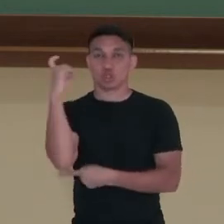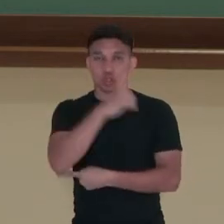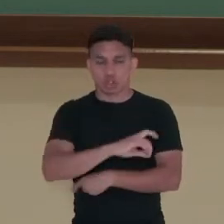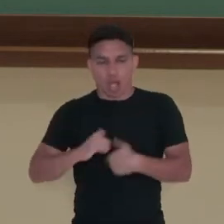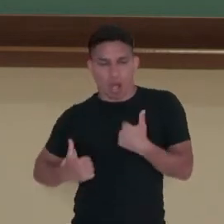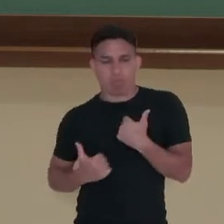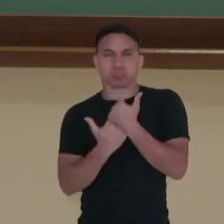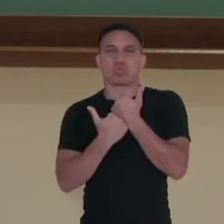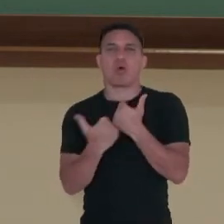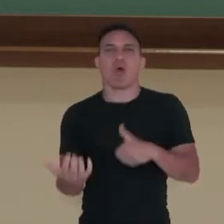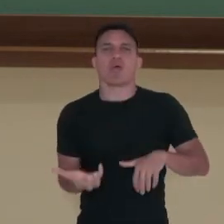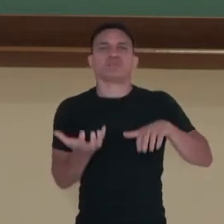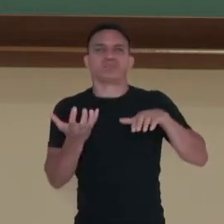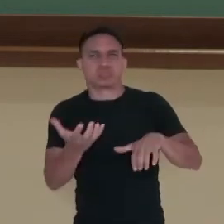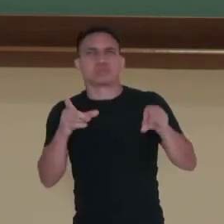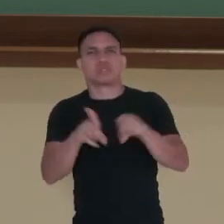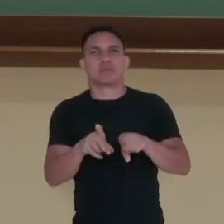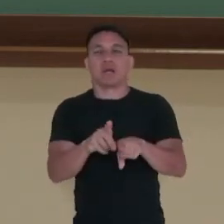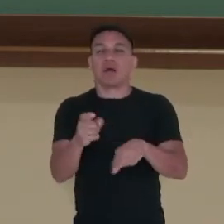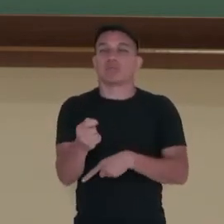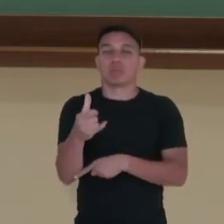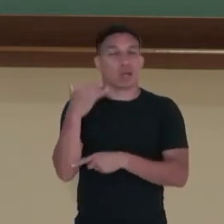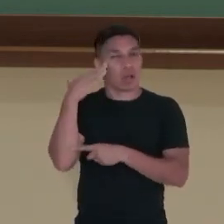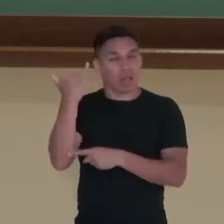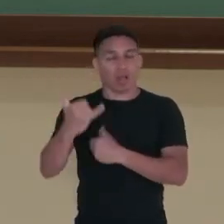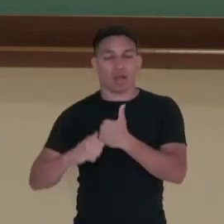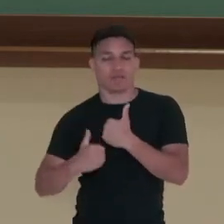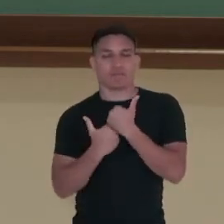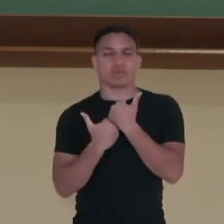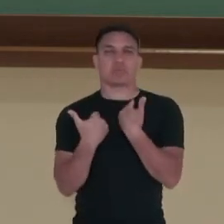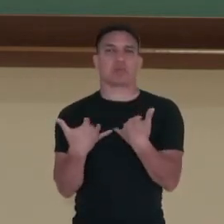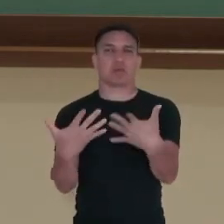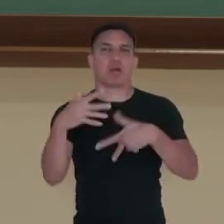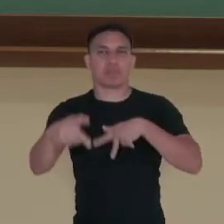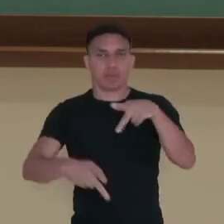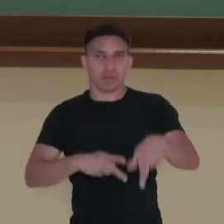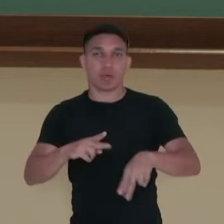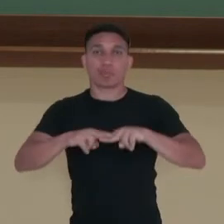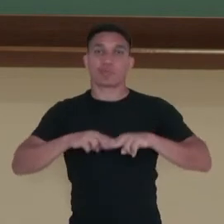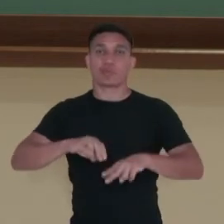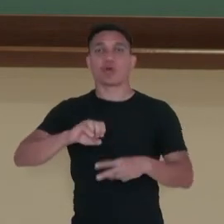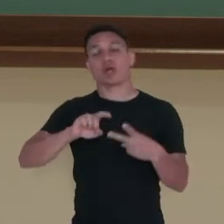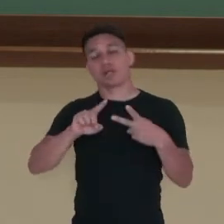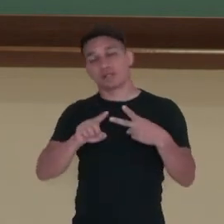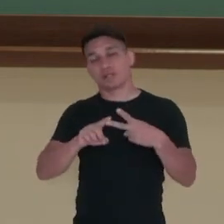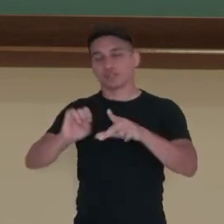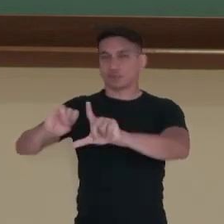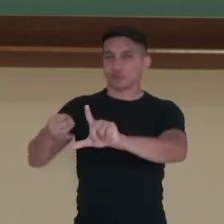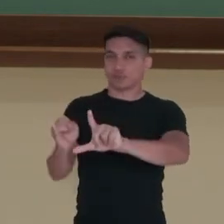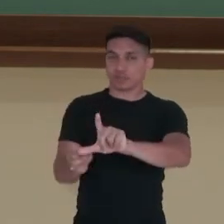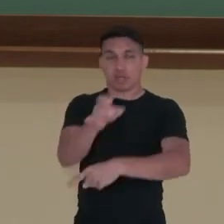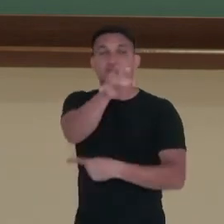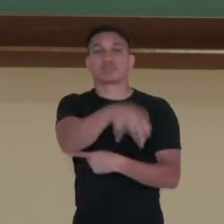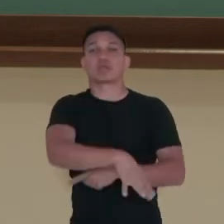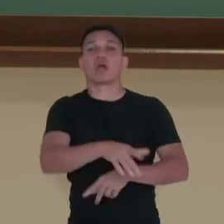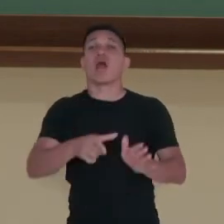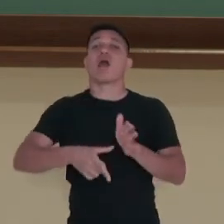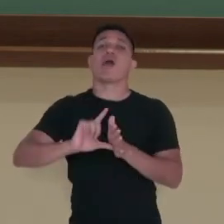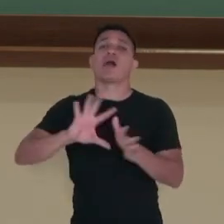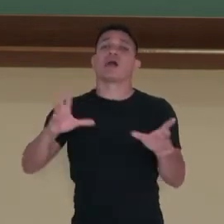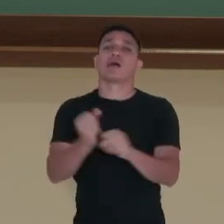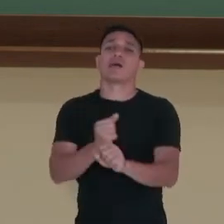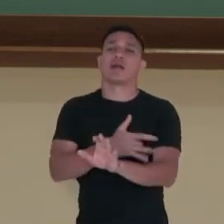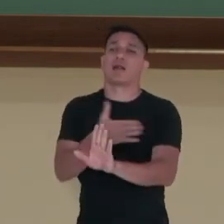no Congresso, baixa popularidade, o presidente Jânio Quadros renunciou antes de completar 7 meses de governo,